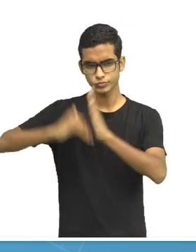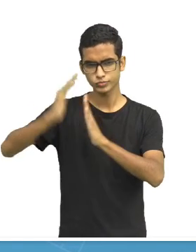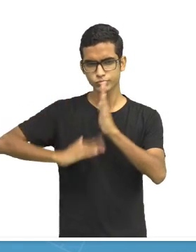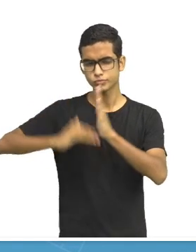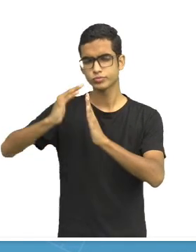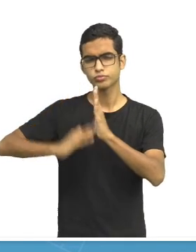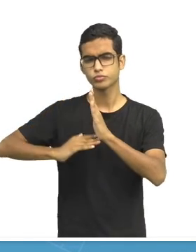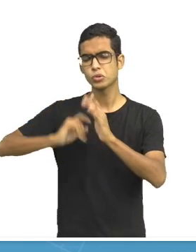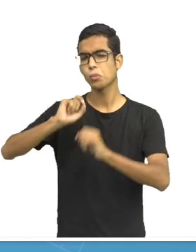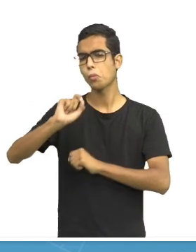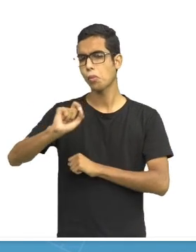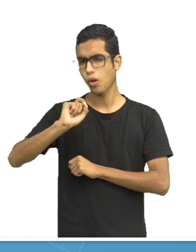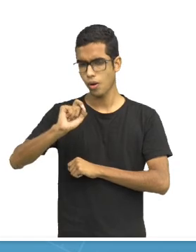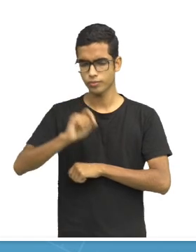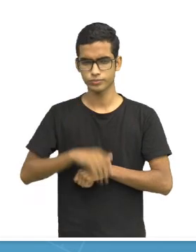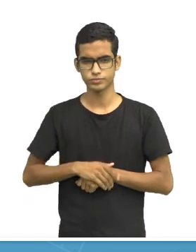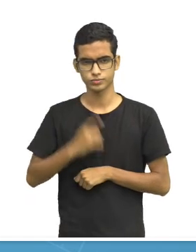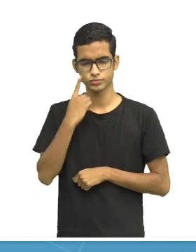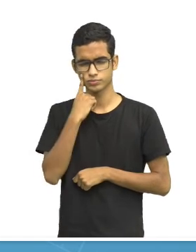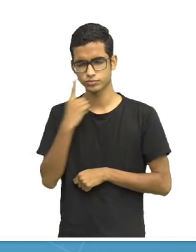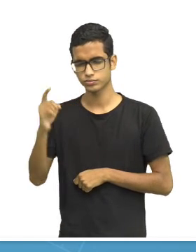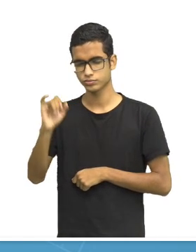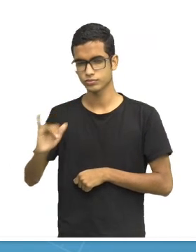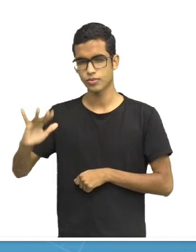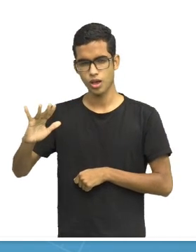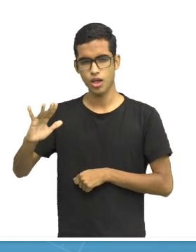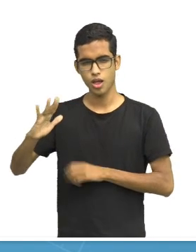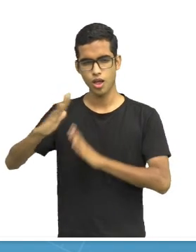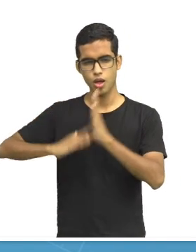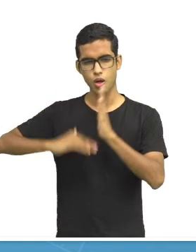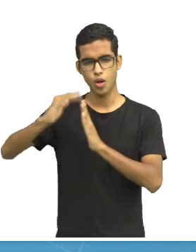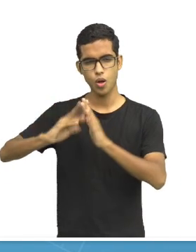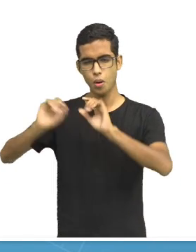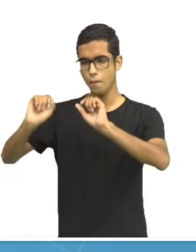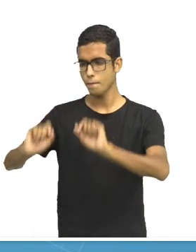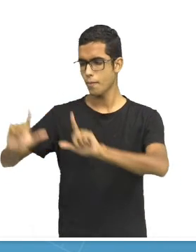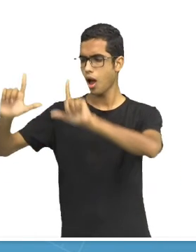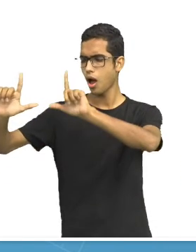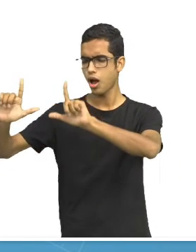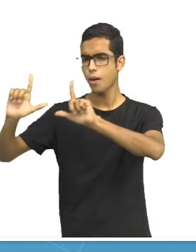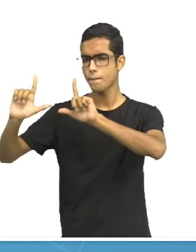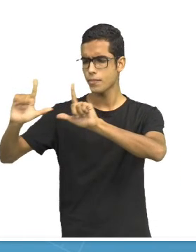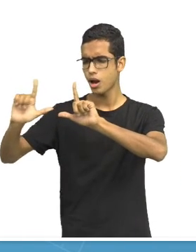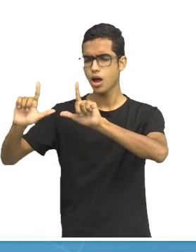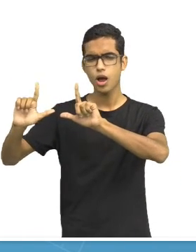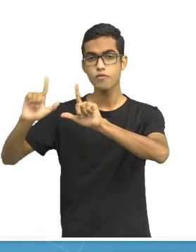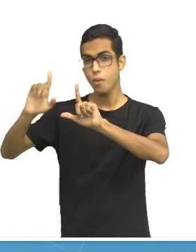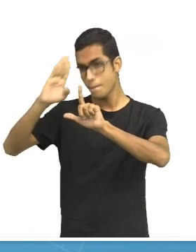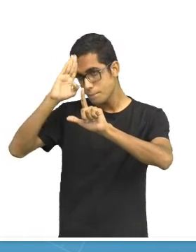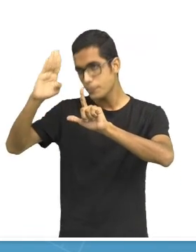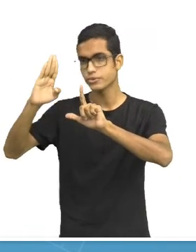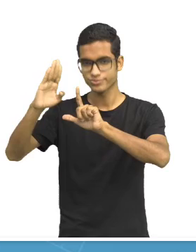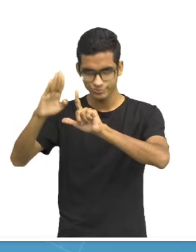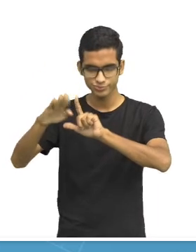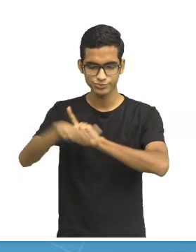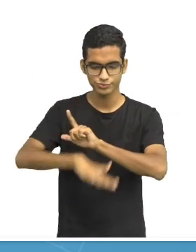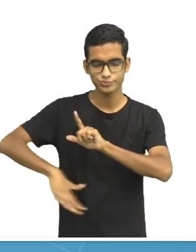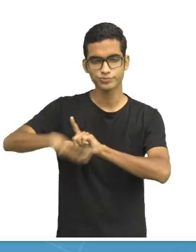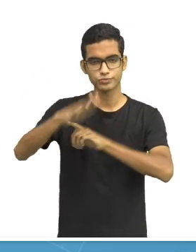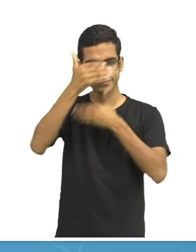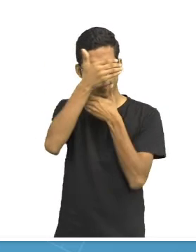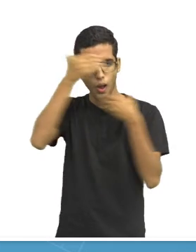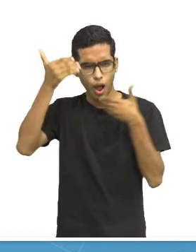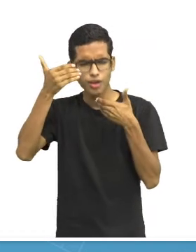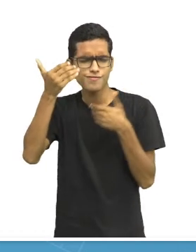por... Bem, esse quadro aí, ele foi o pioneiro nesse movimento cubista. Então, essa questão